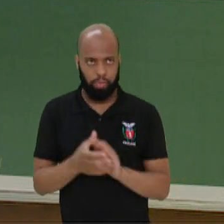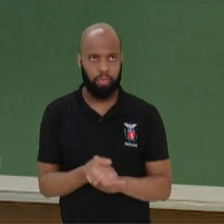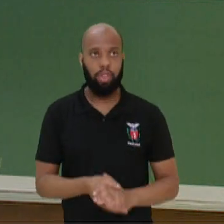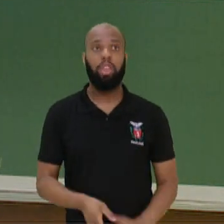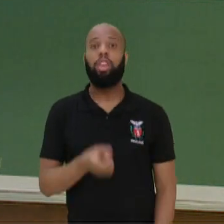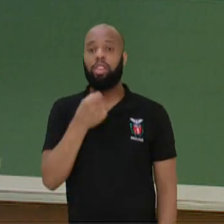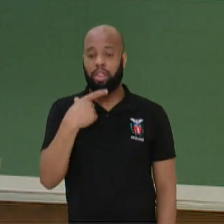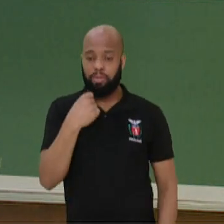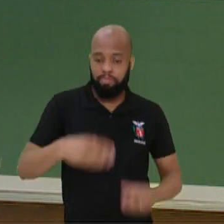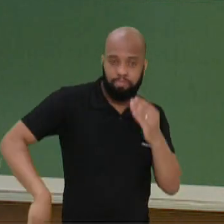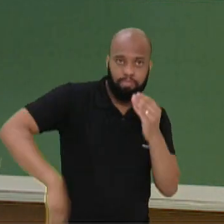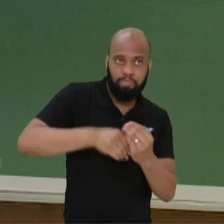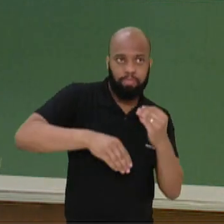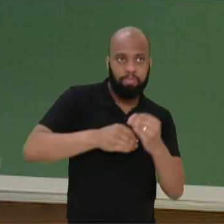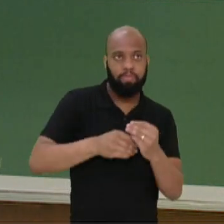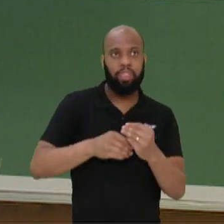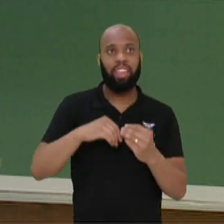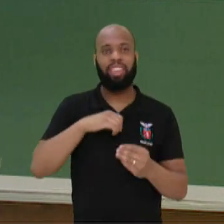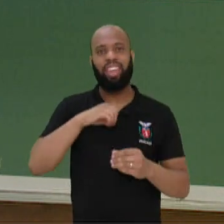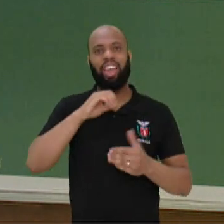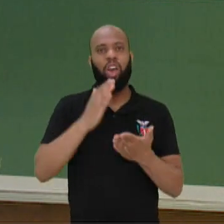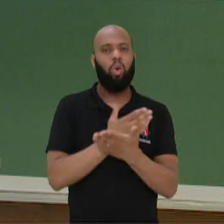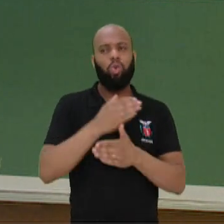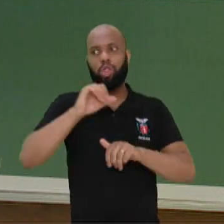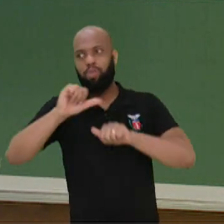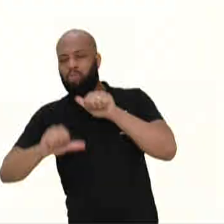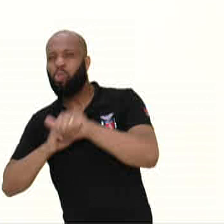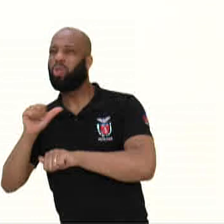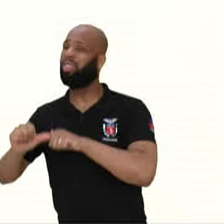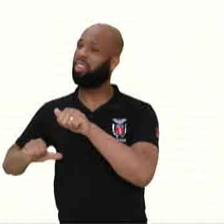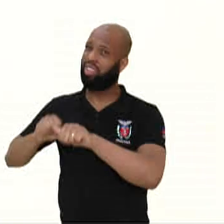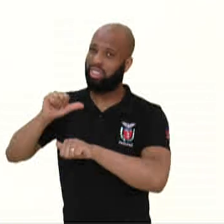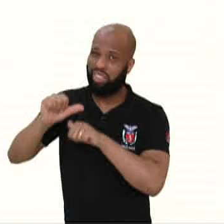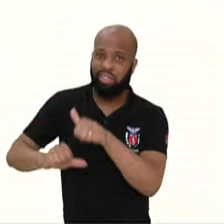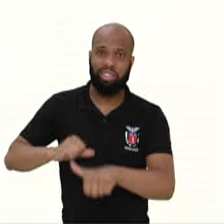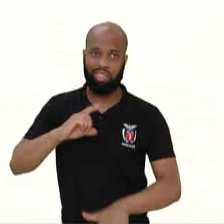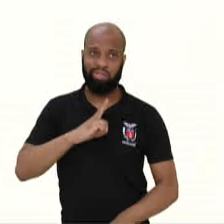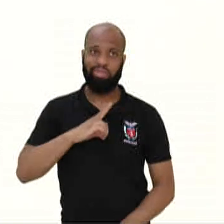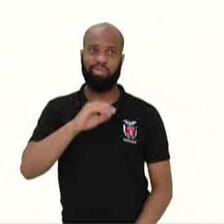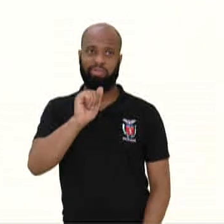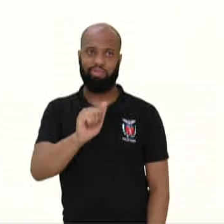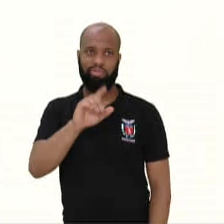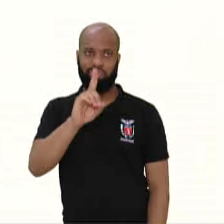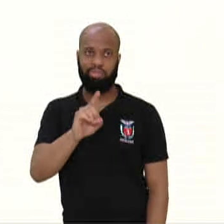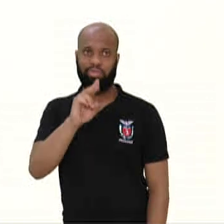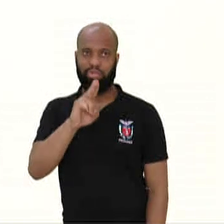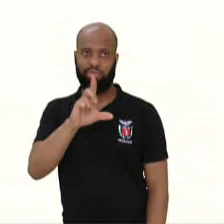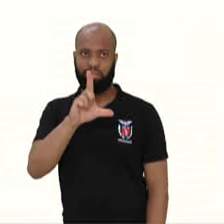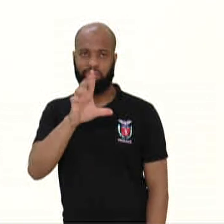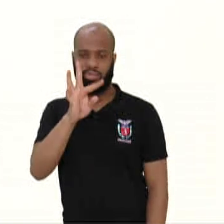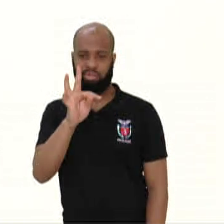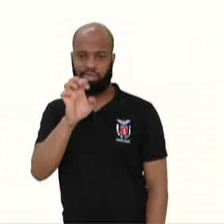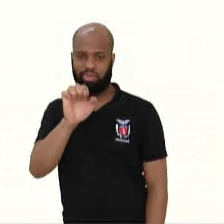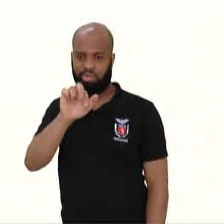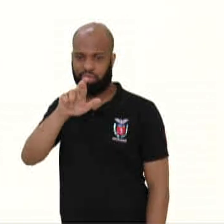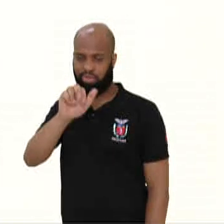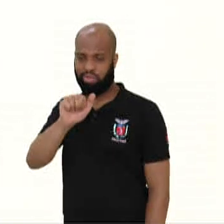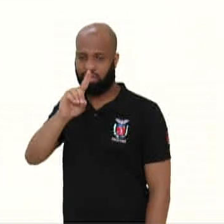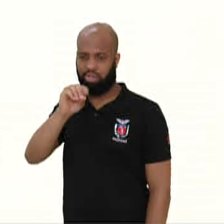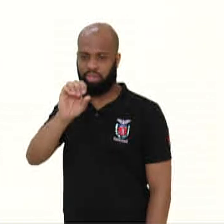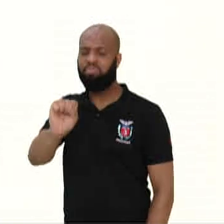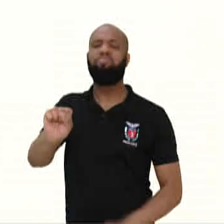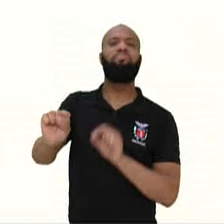Suplementos alimentares adulterados deliberadamente, isso é encontrado em vários produtos e você